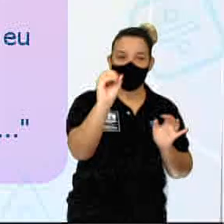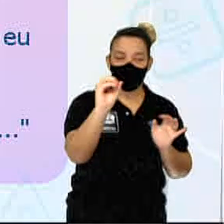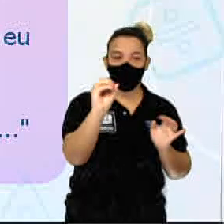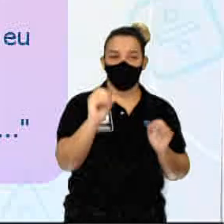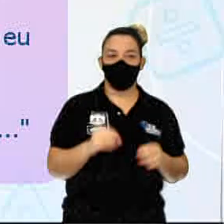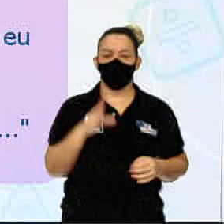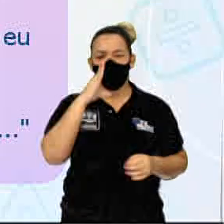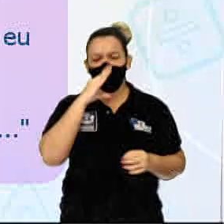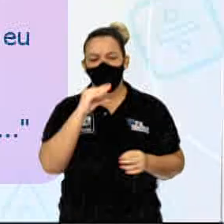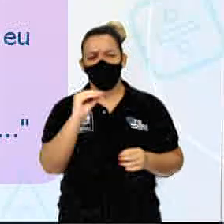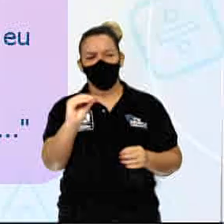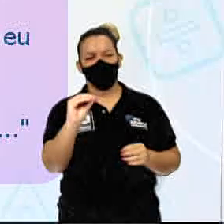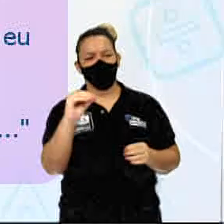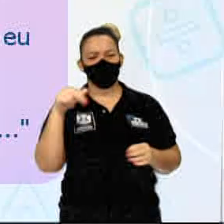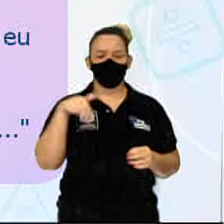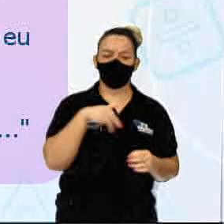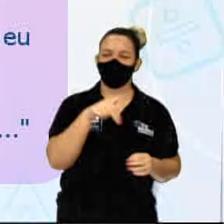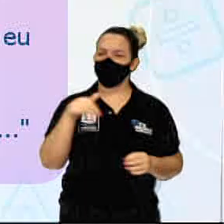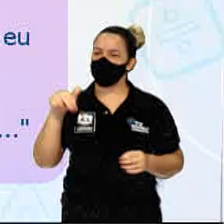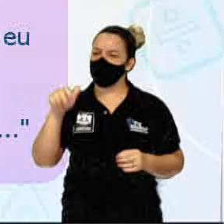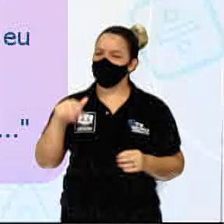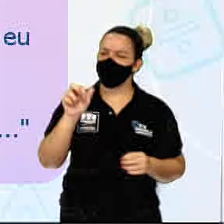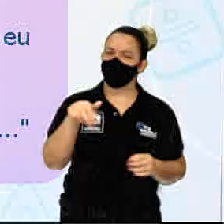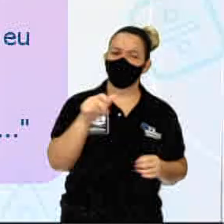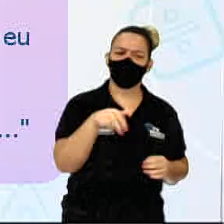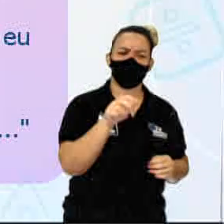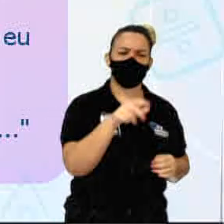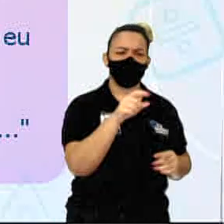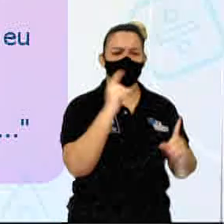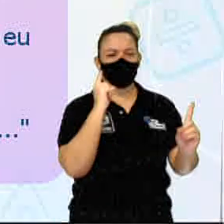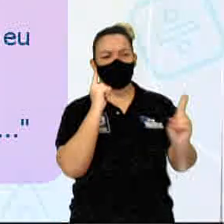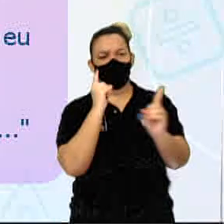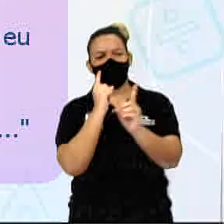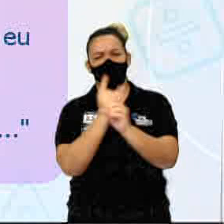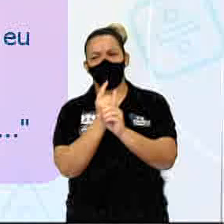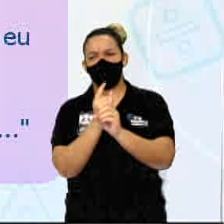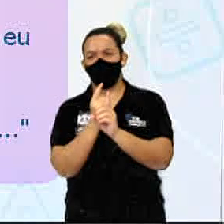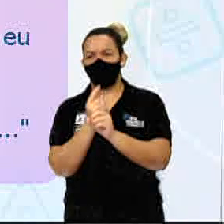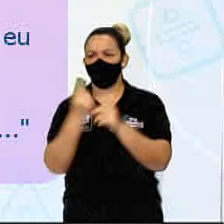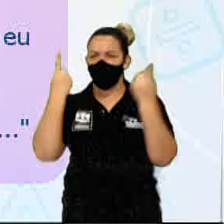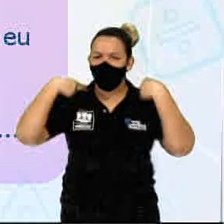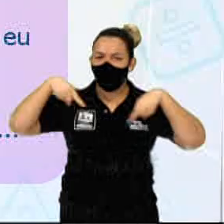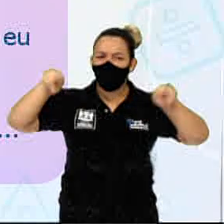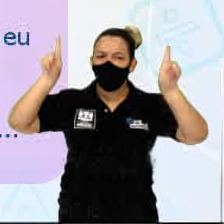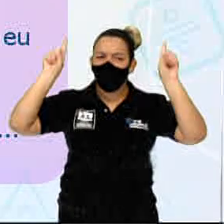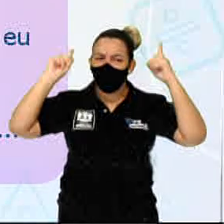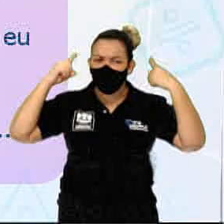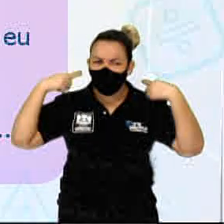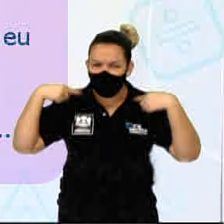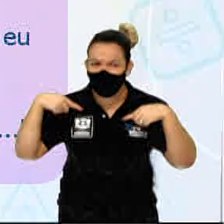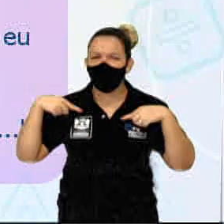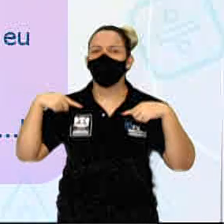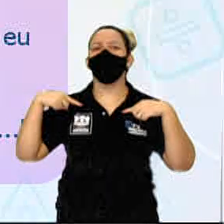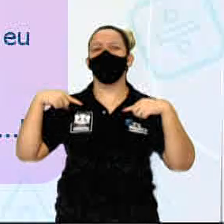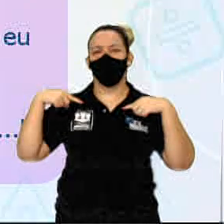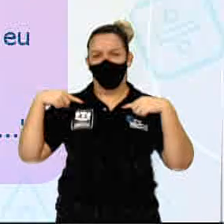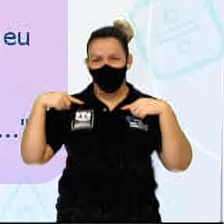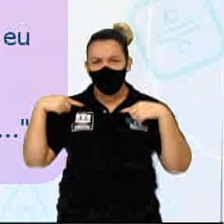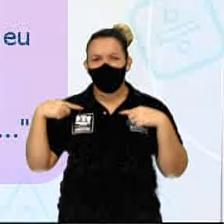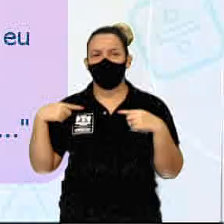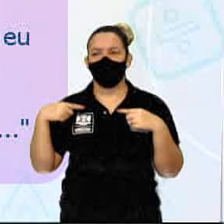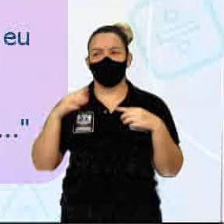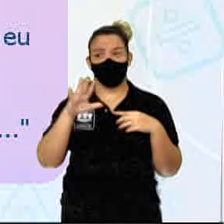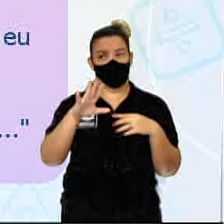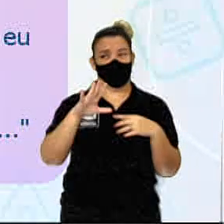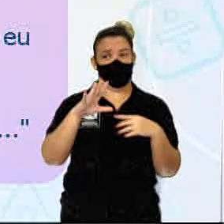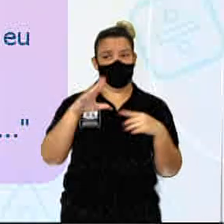de ovelha desgarrado do seu rebanho, decidiu que, naquele caso, não iria demonstrar um comportamento